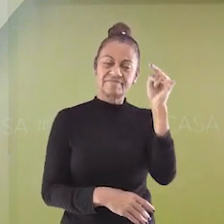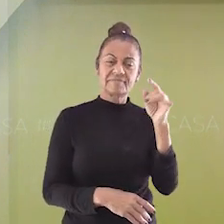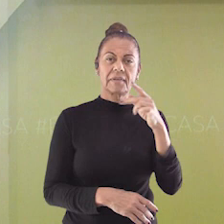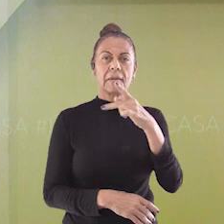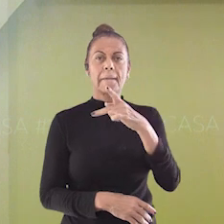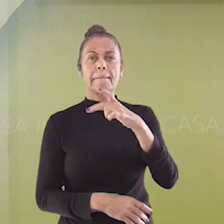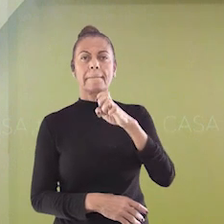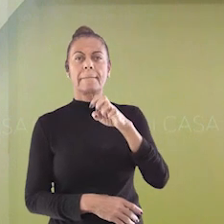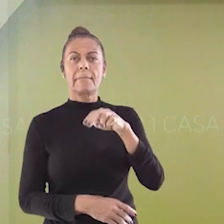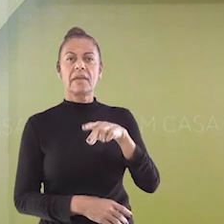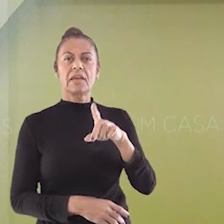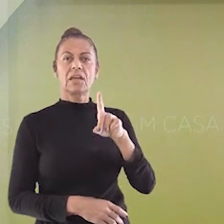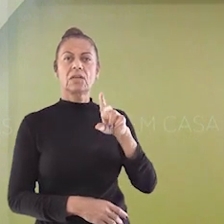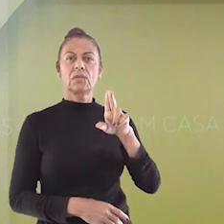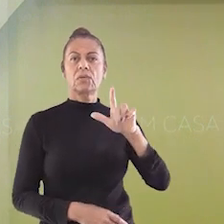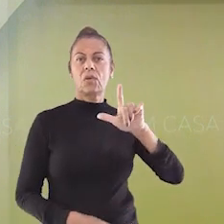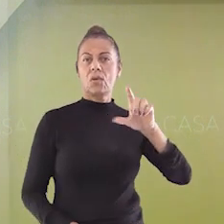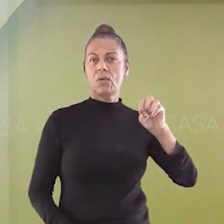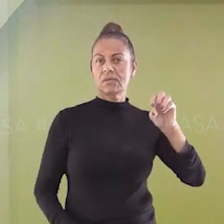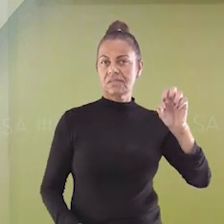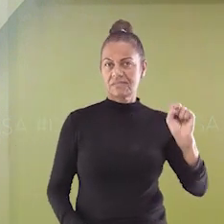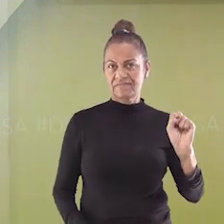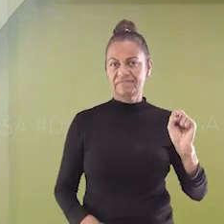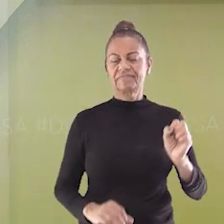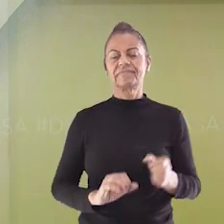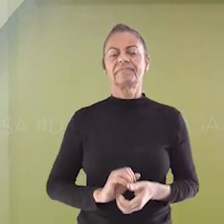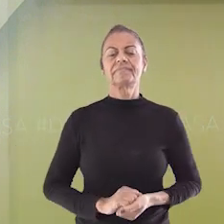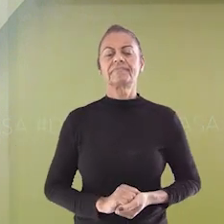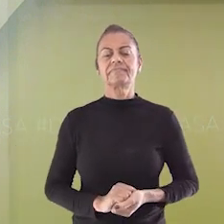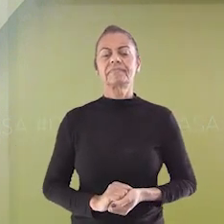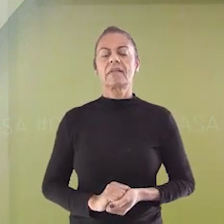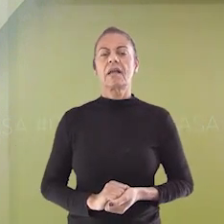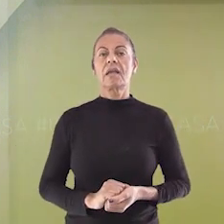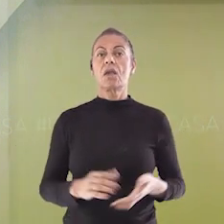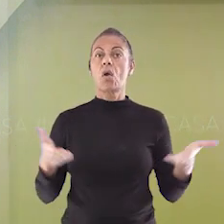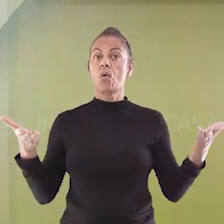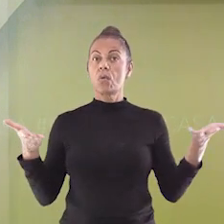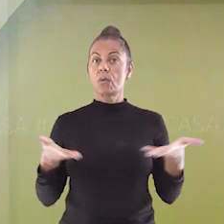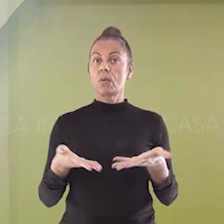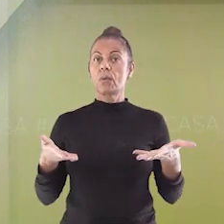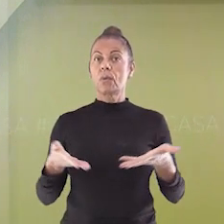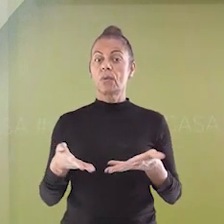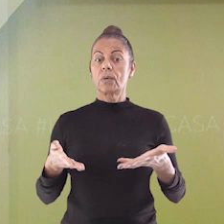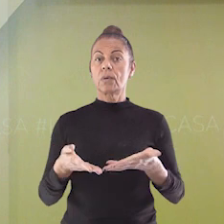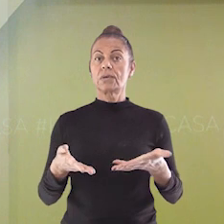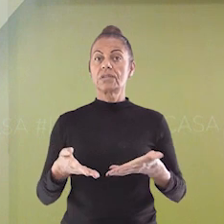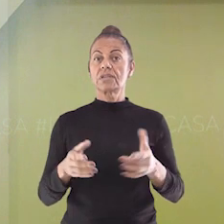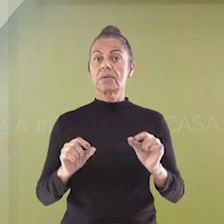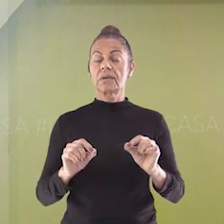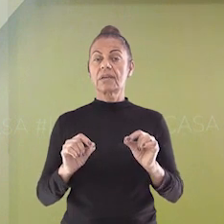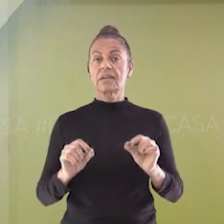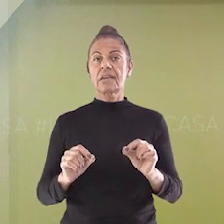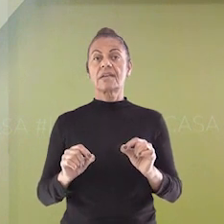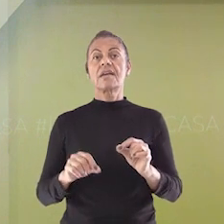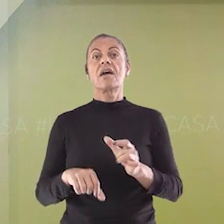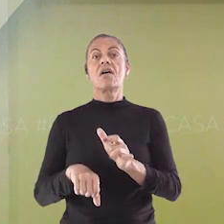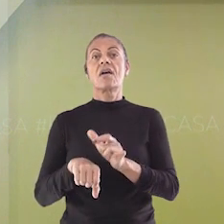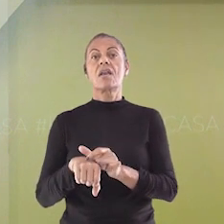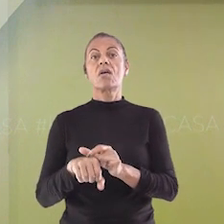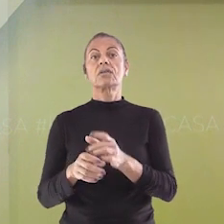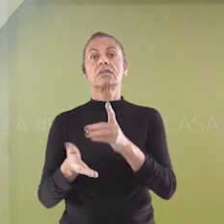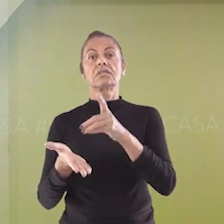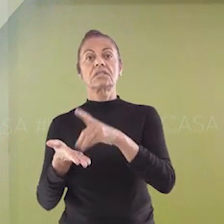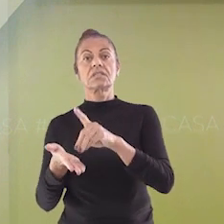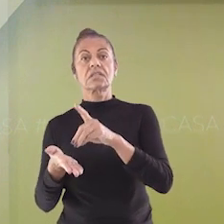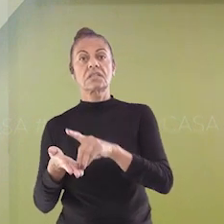Pêndulos são esses ponteiros aqui embaixo. E os mais atuais são os relógios de ponteiro ou digital.